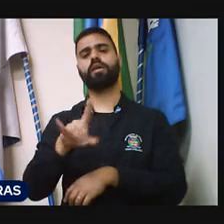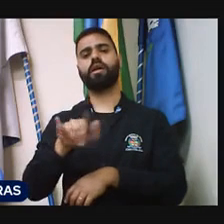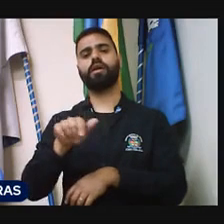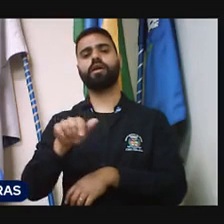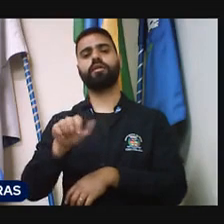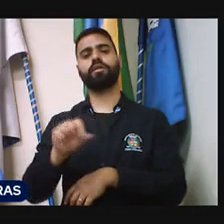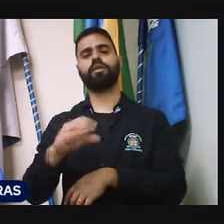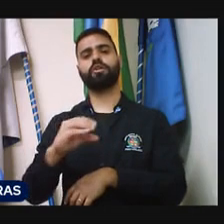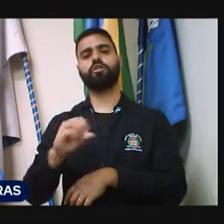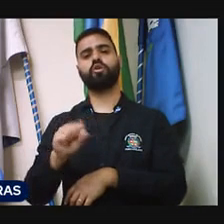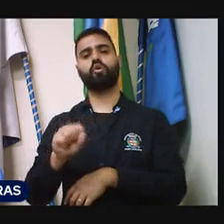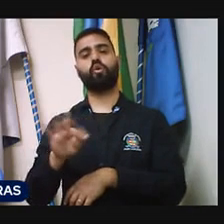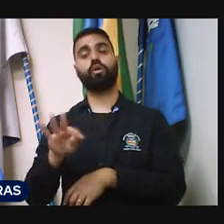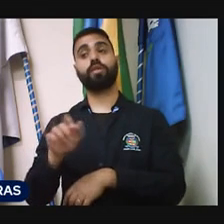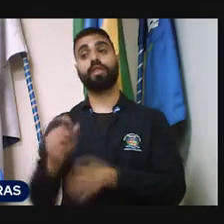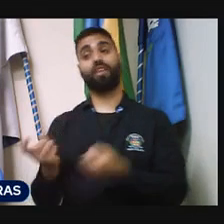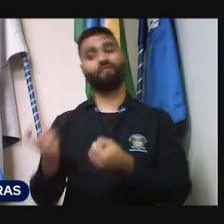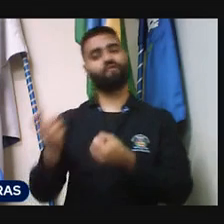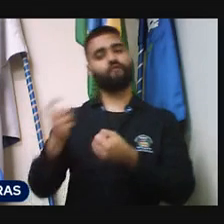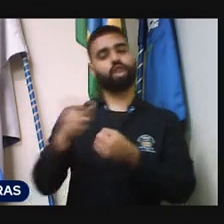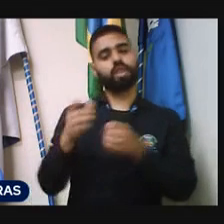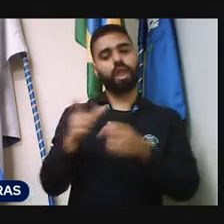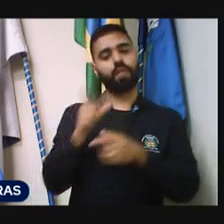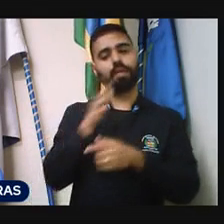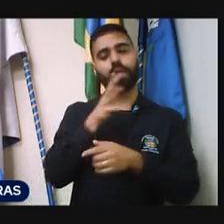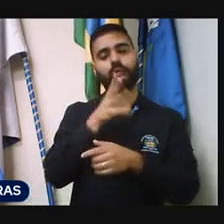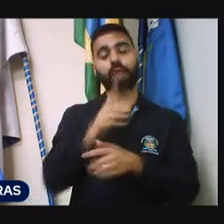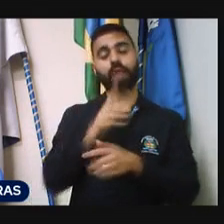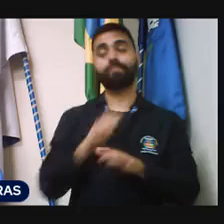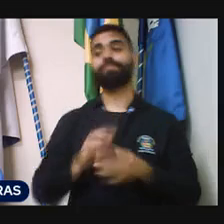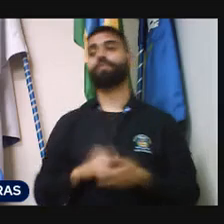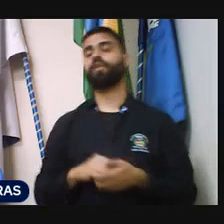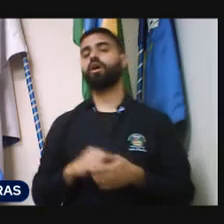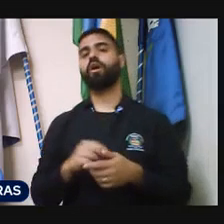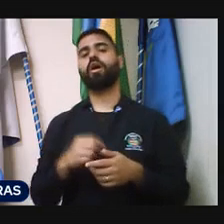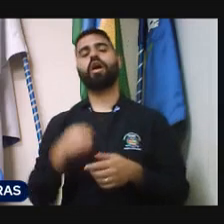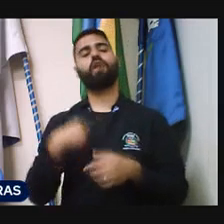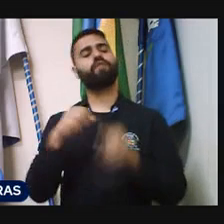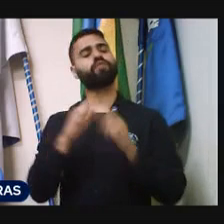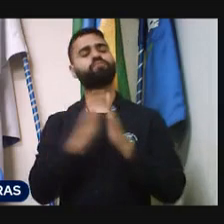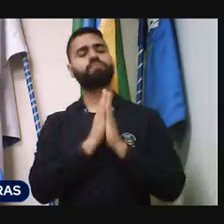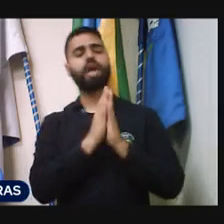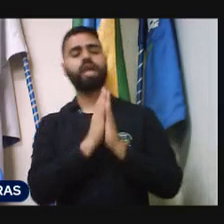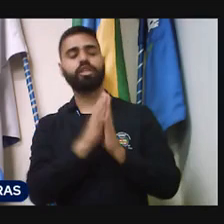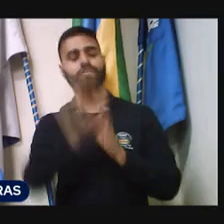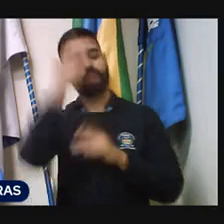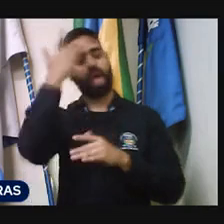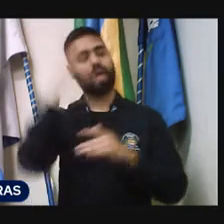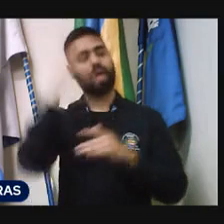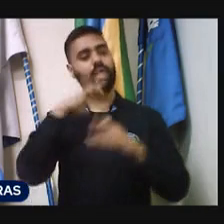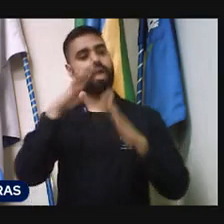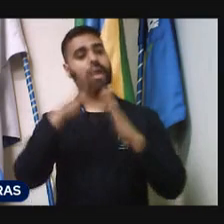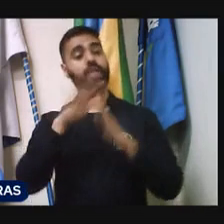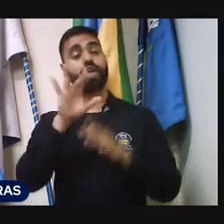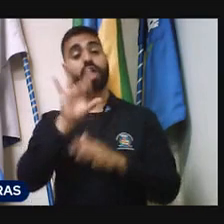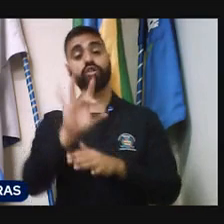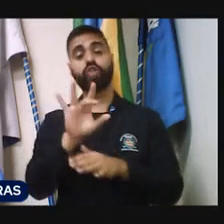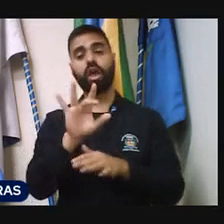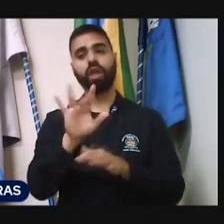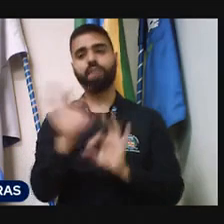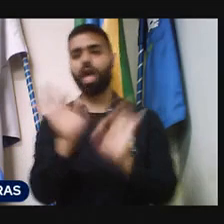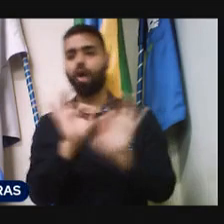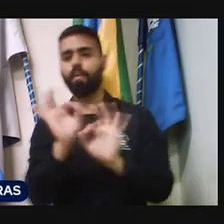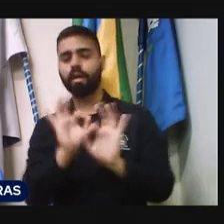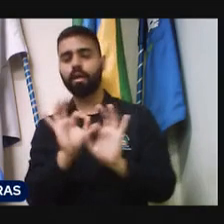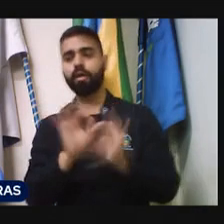retomando aos poucos bom então eu faço aqui uma pelo para esse morador eu tenho certeza que é só uma questão aí de